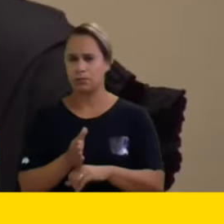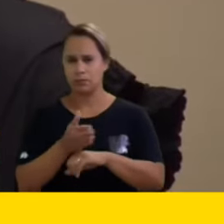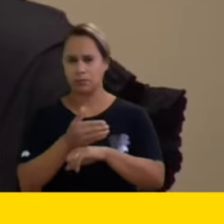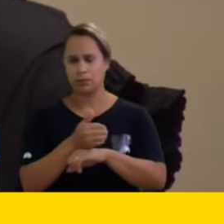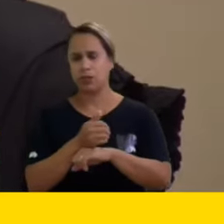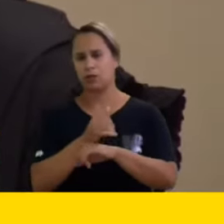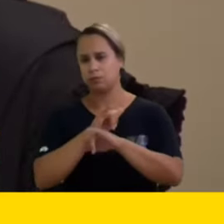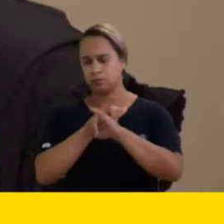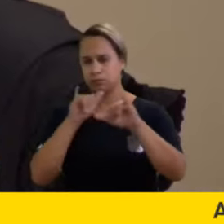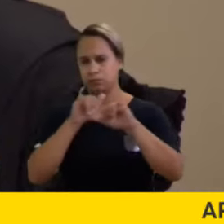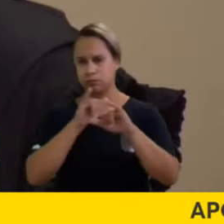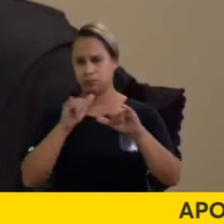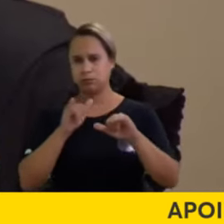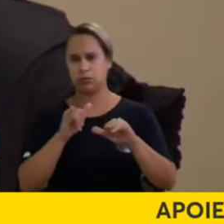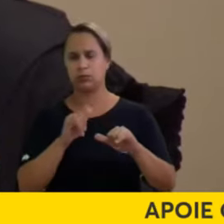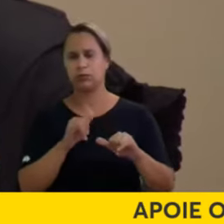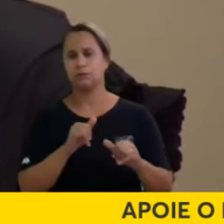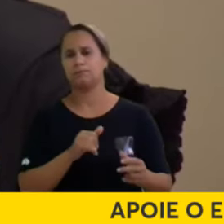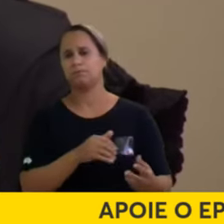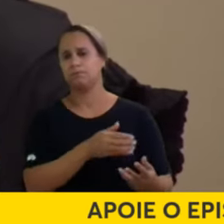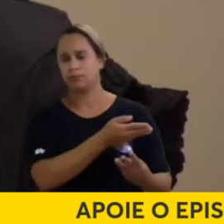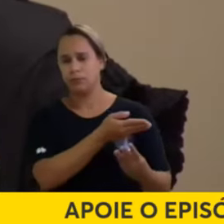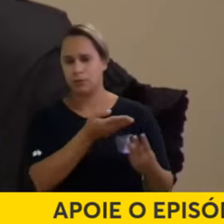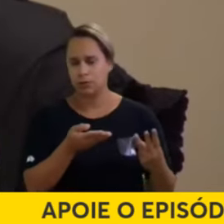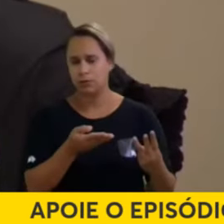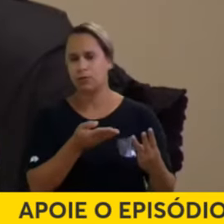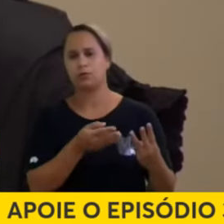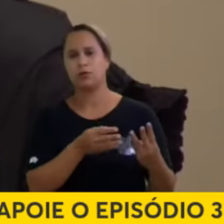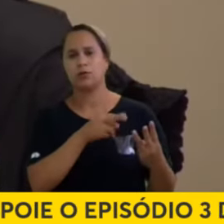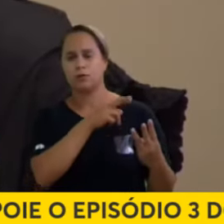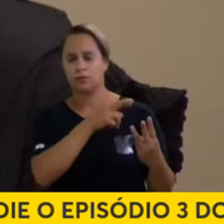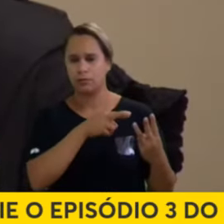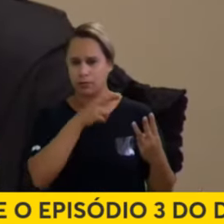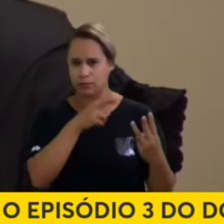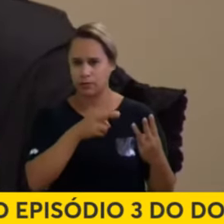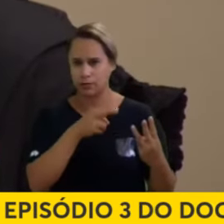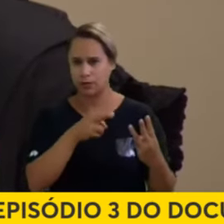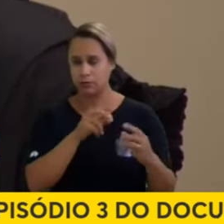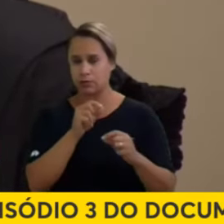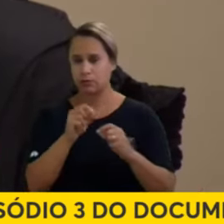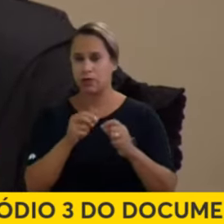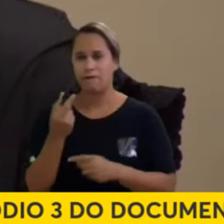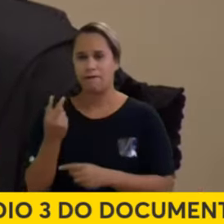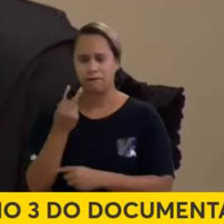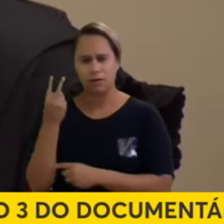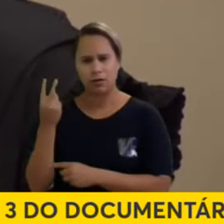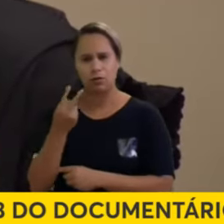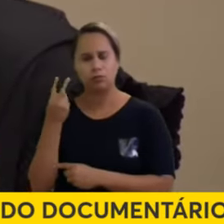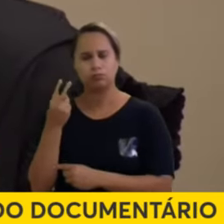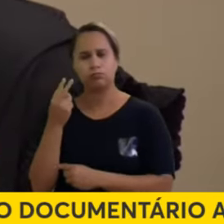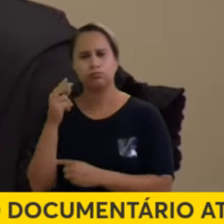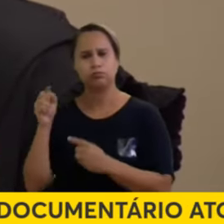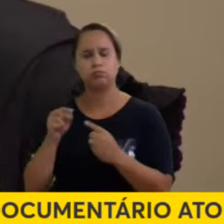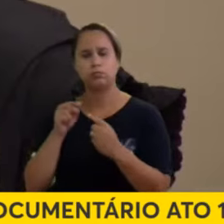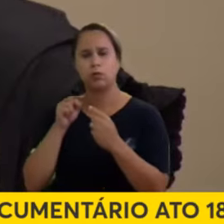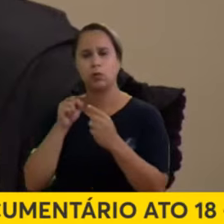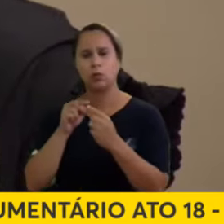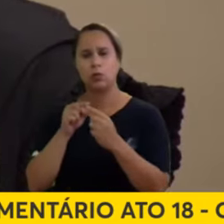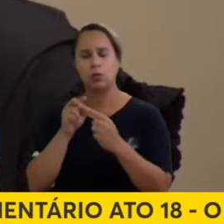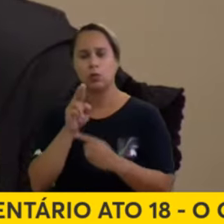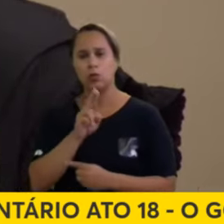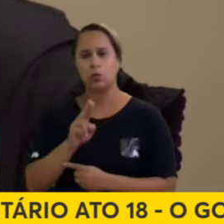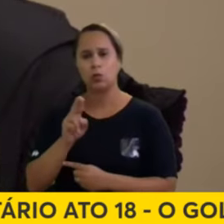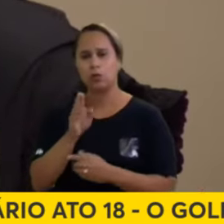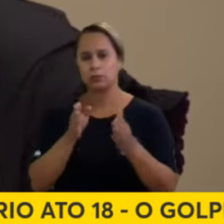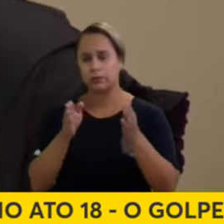Como foram adquiridos como aera permanente da agremiação deve ser estimado o valor correspondente a seu uso temporário e não o valor total de sua